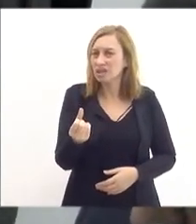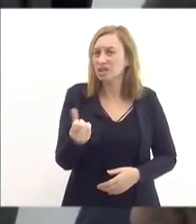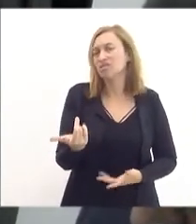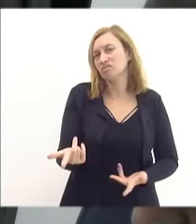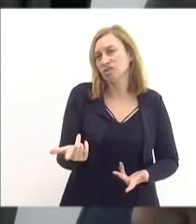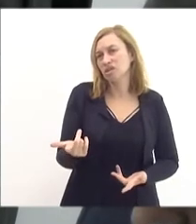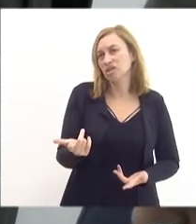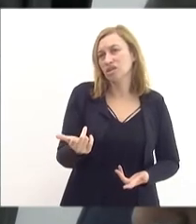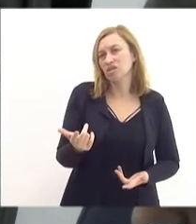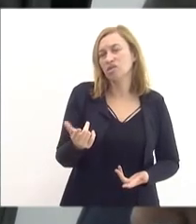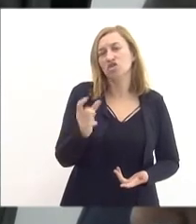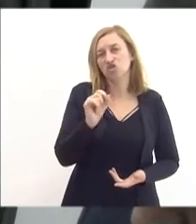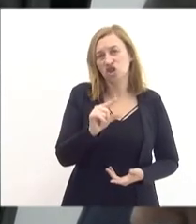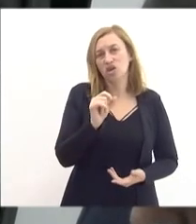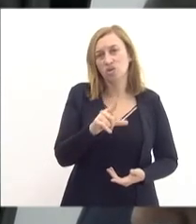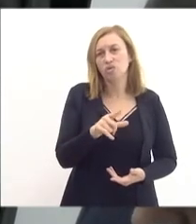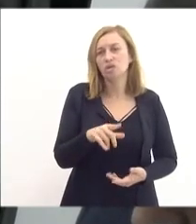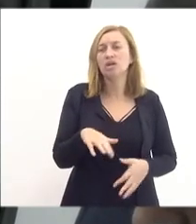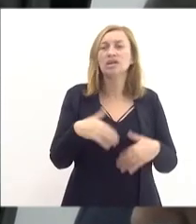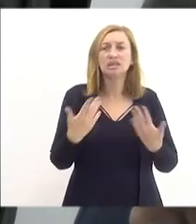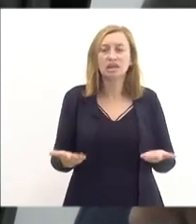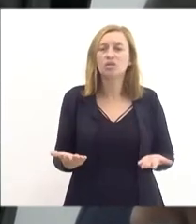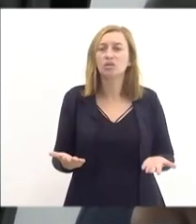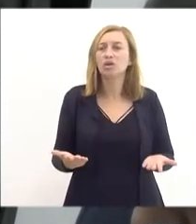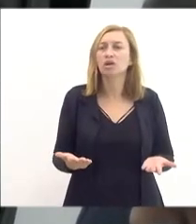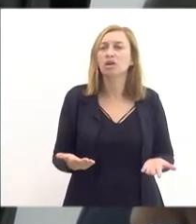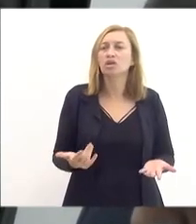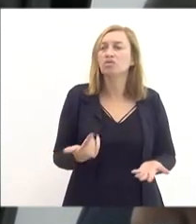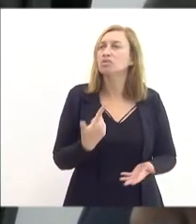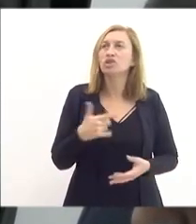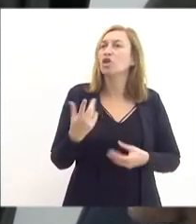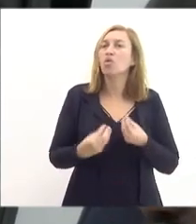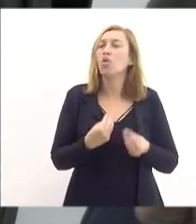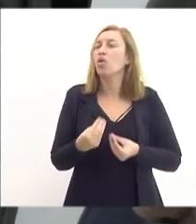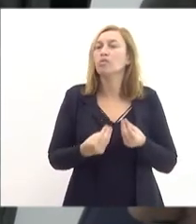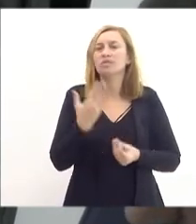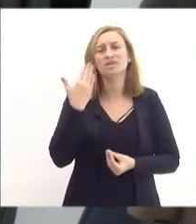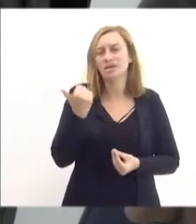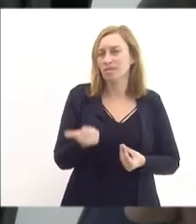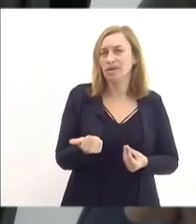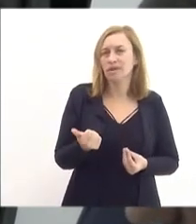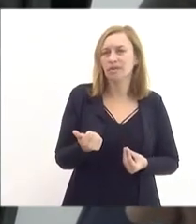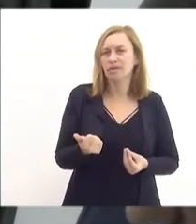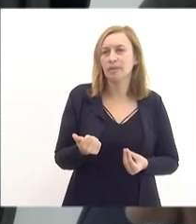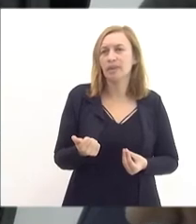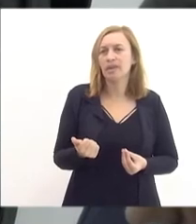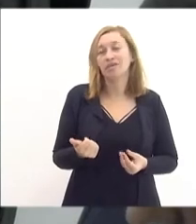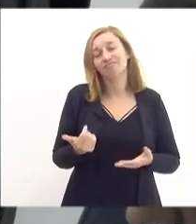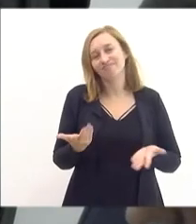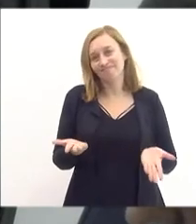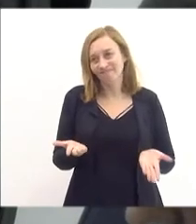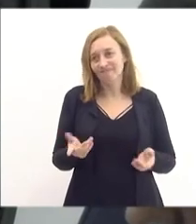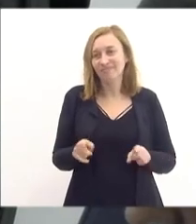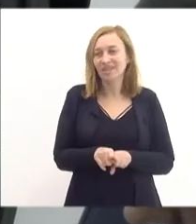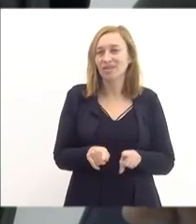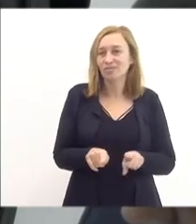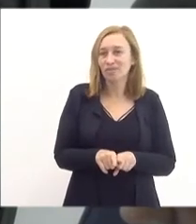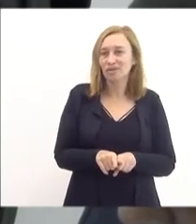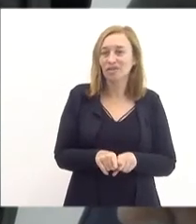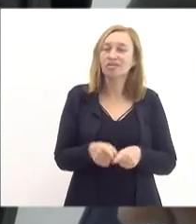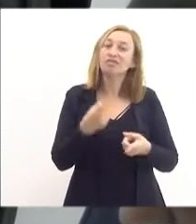2.6 de azul. Então, não dá para saber que rentabilidade é. E a gente, ainda mais, está travando